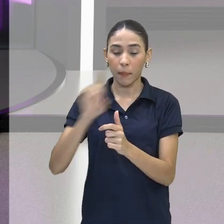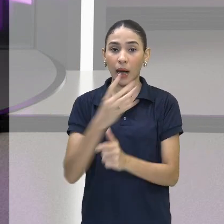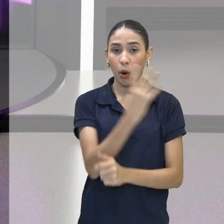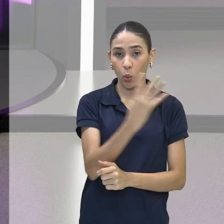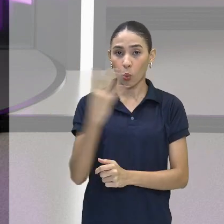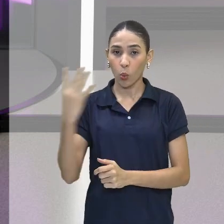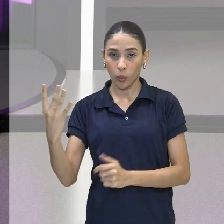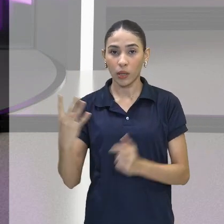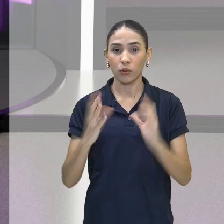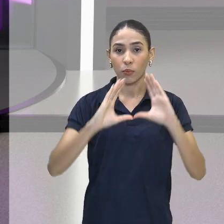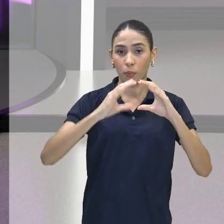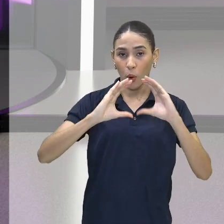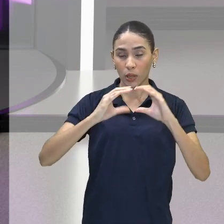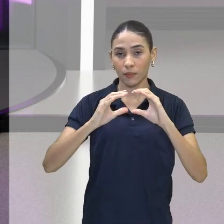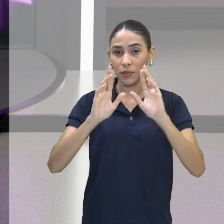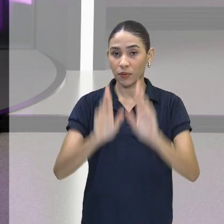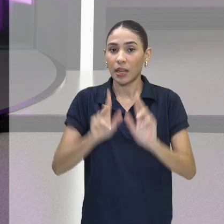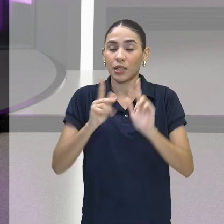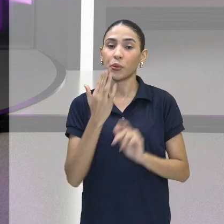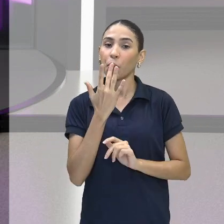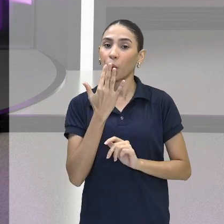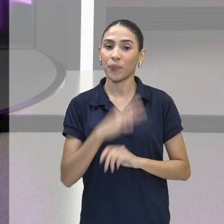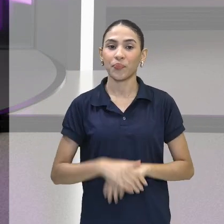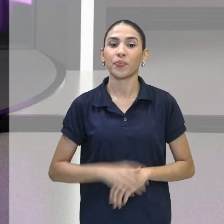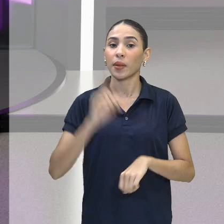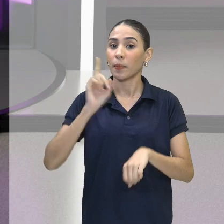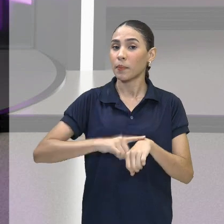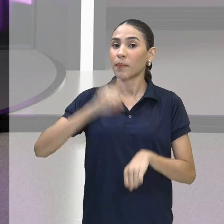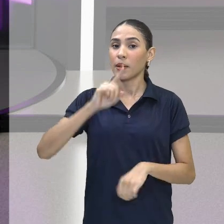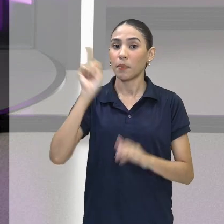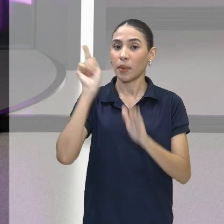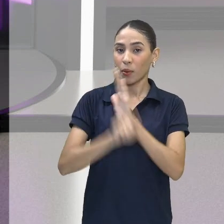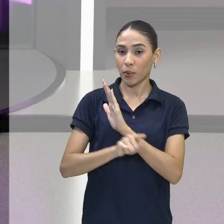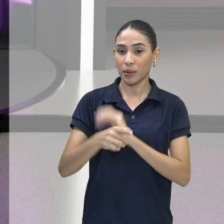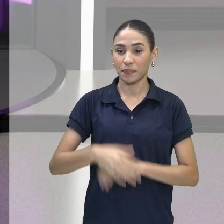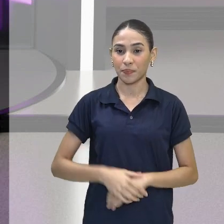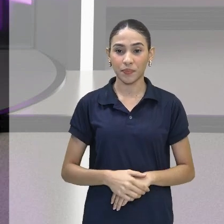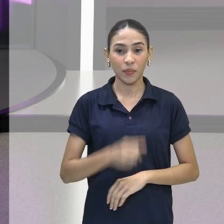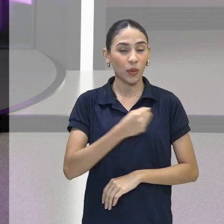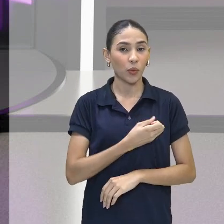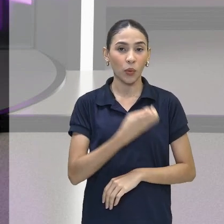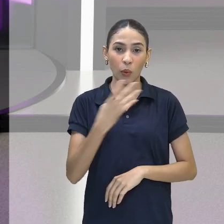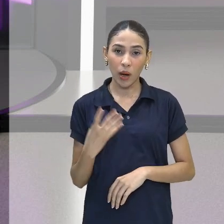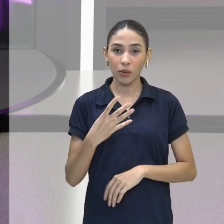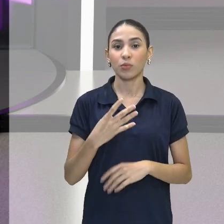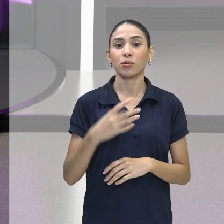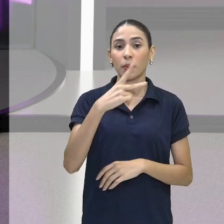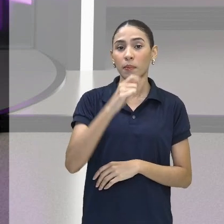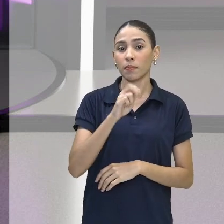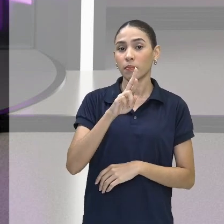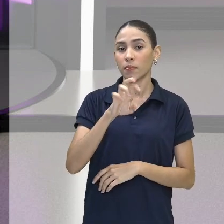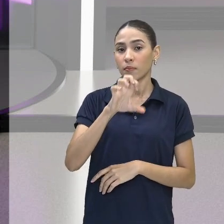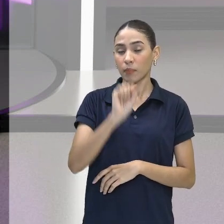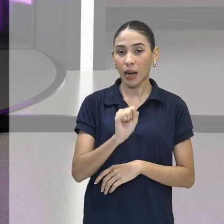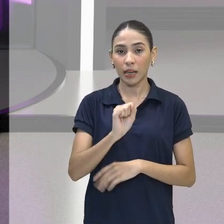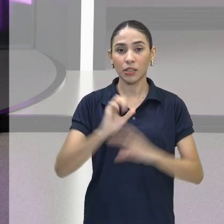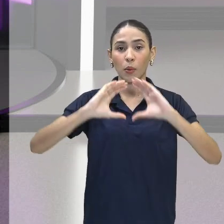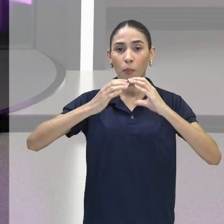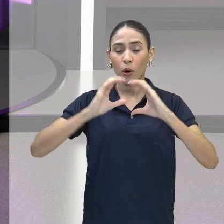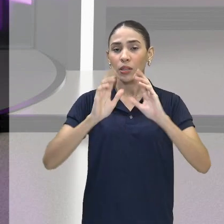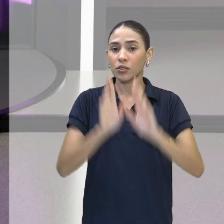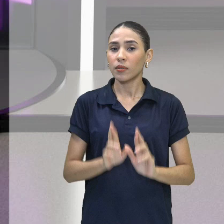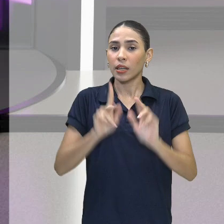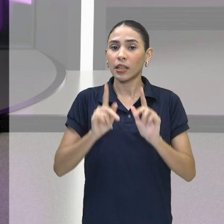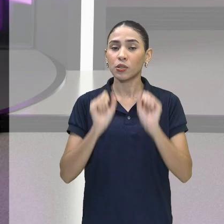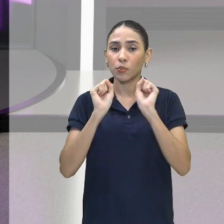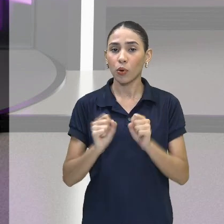cores diferentes. E aí nós vamos à nossa primeira pergunta. Quantos pares de bolas diferentes podem ser formados